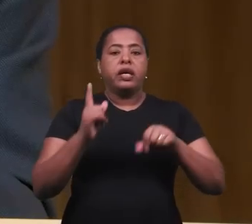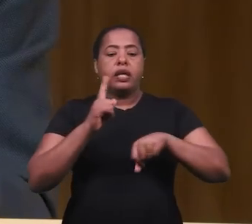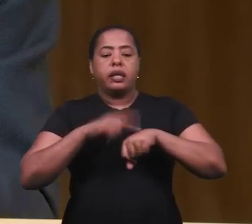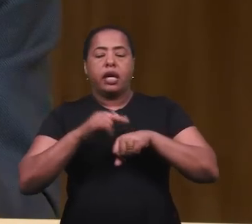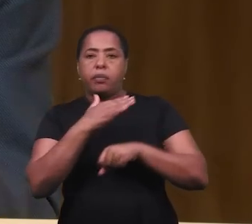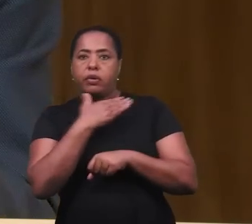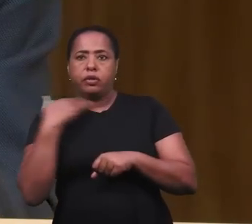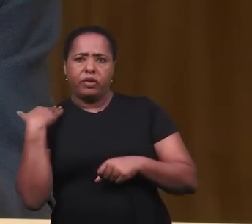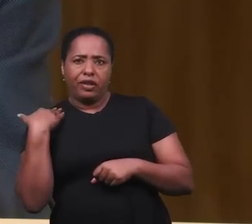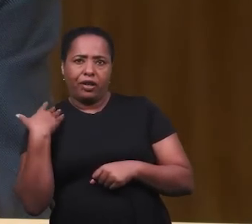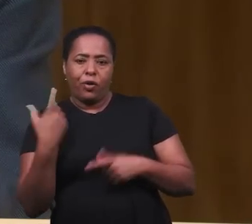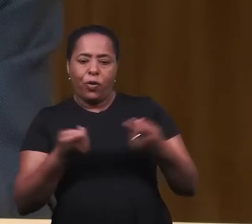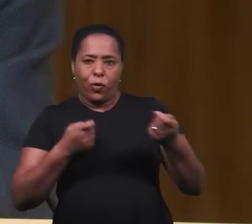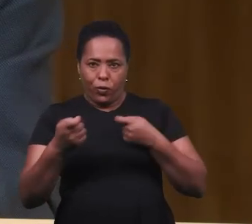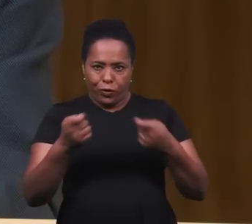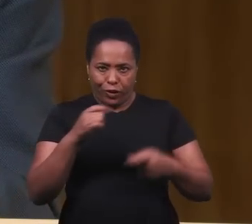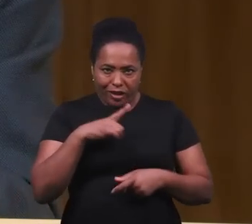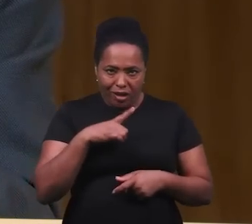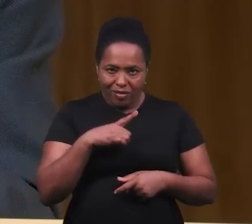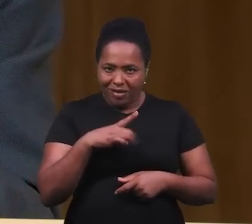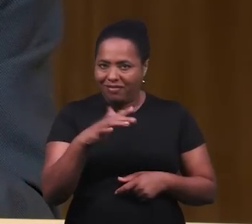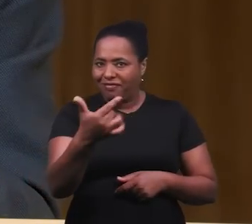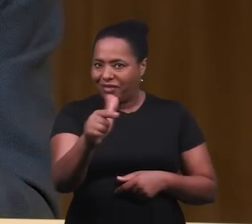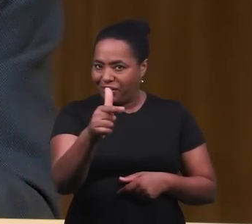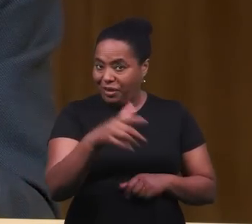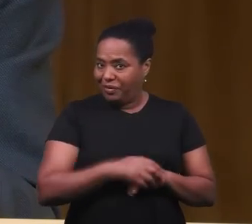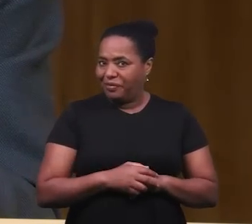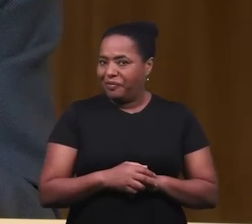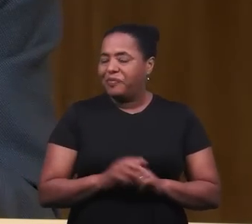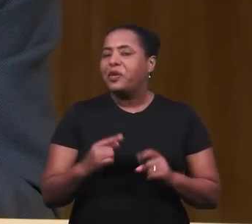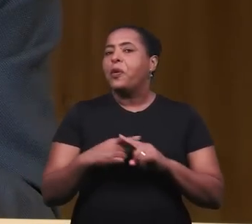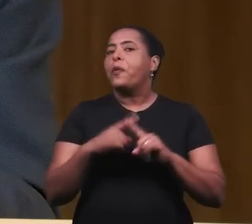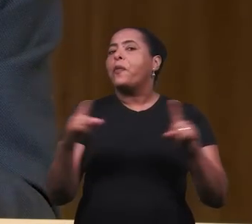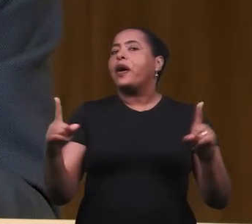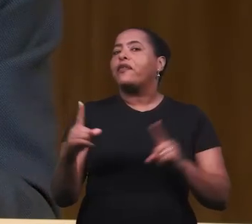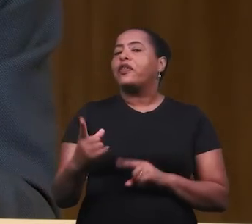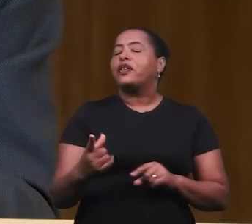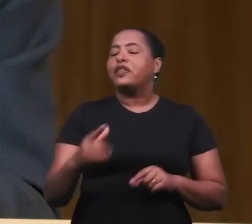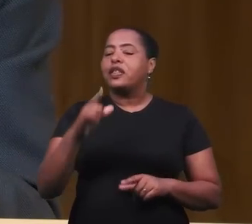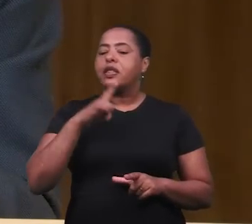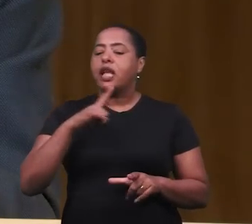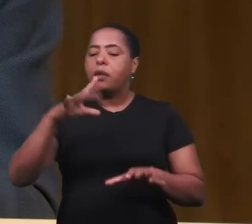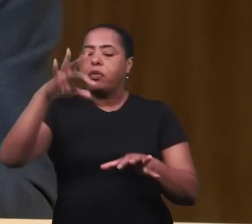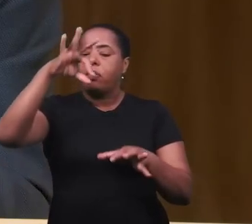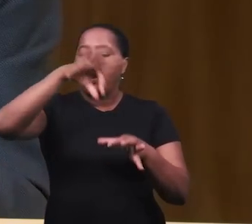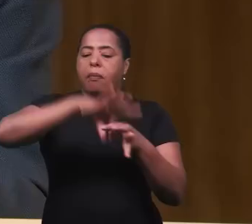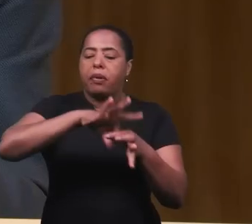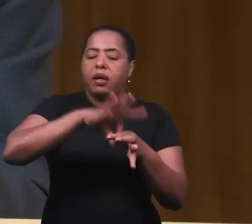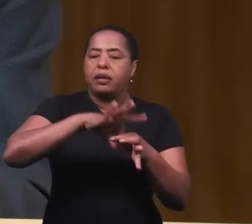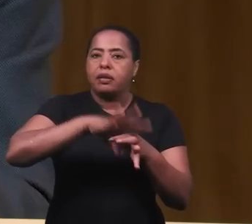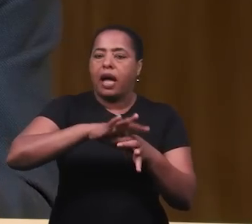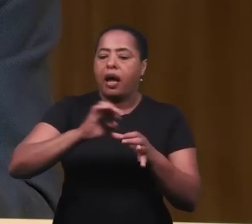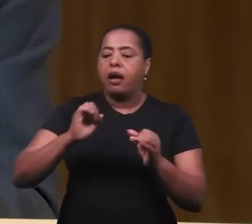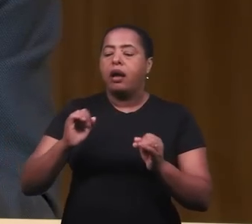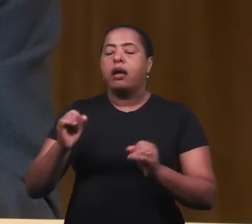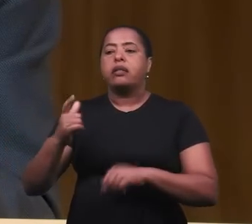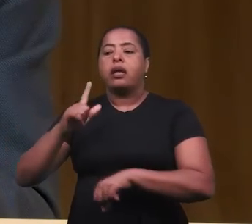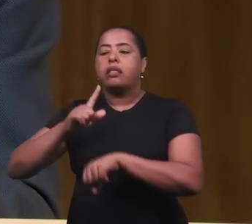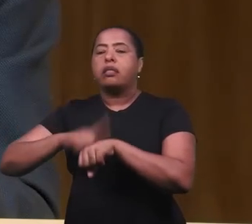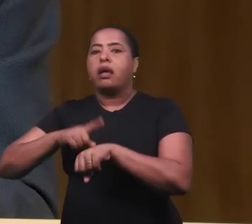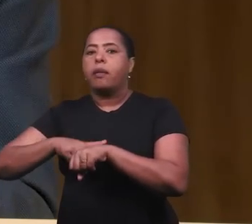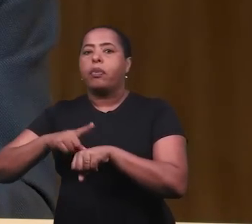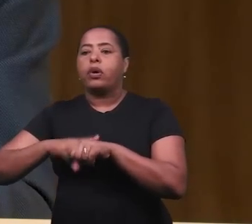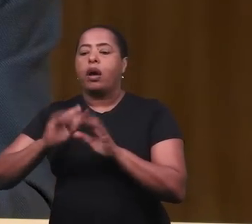e que nós não temos controle. Há tempo de nascer e há tempo de morrer. Nós não temos nenhum controle sobre